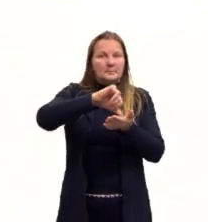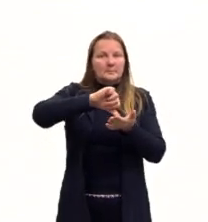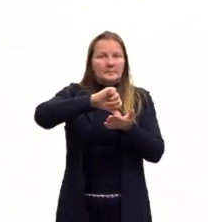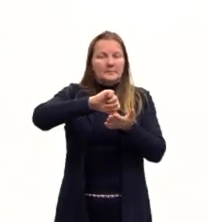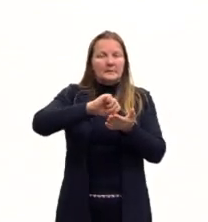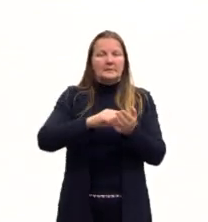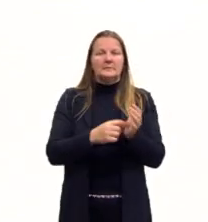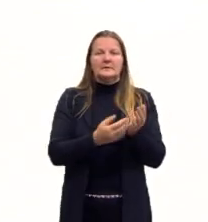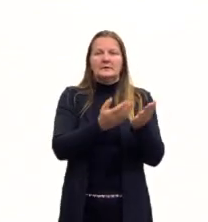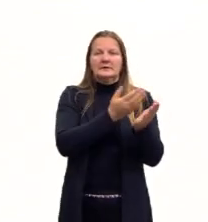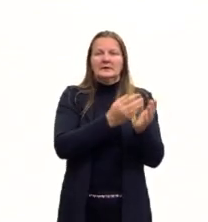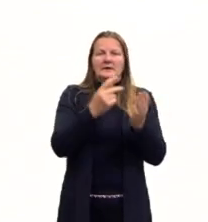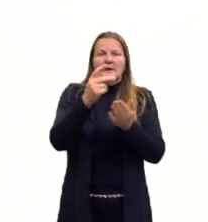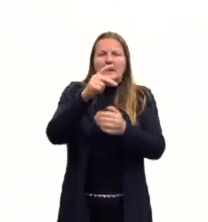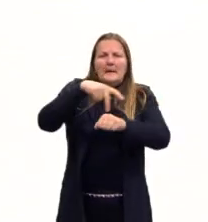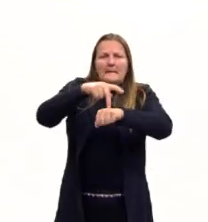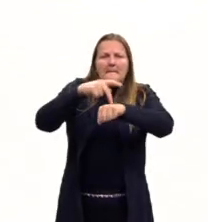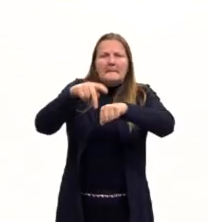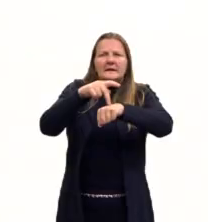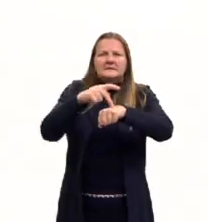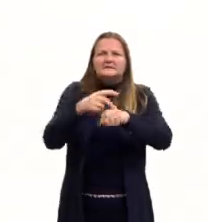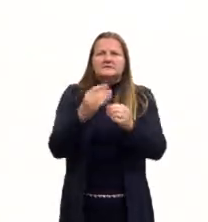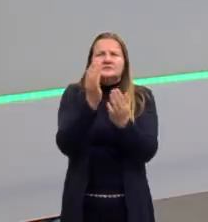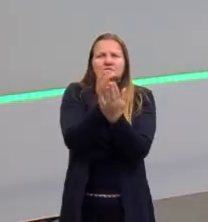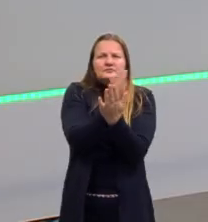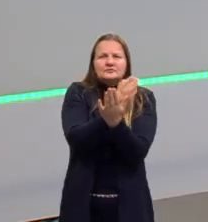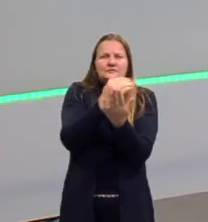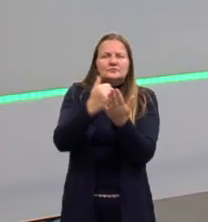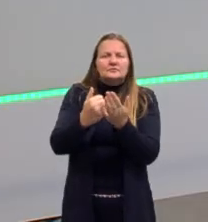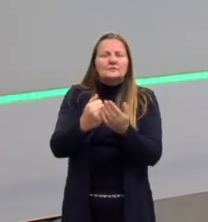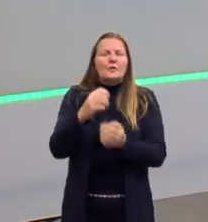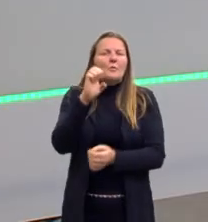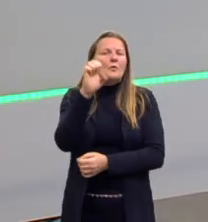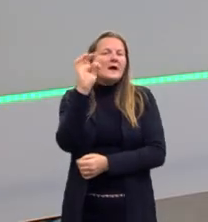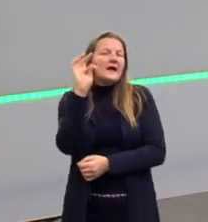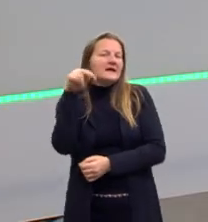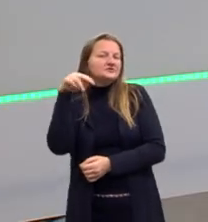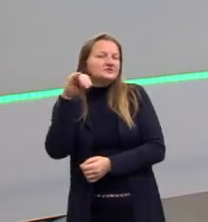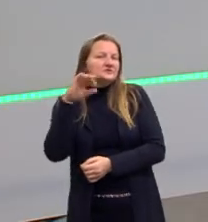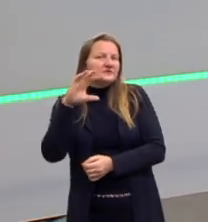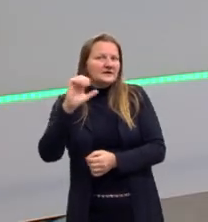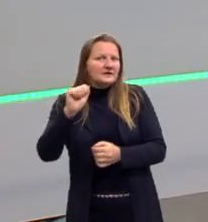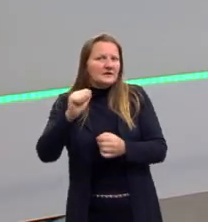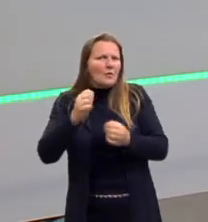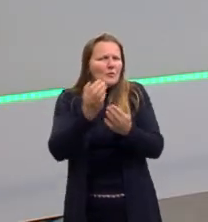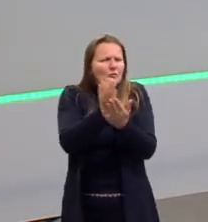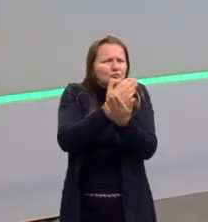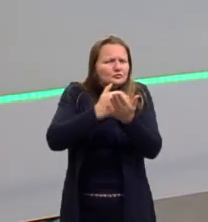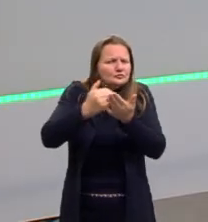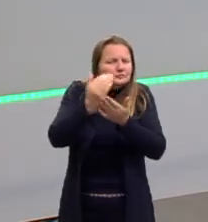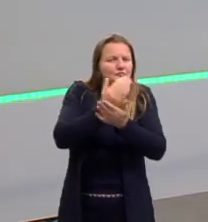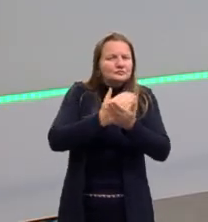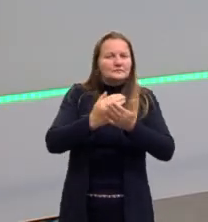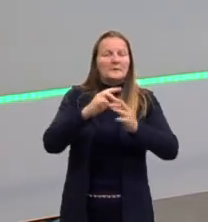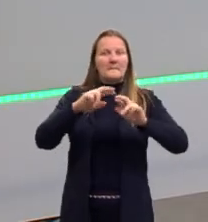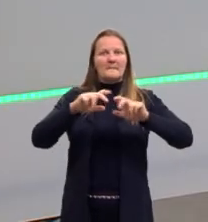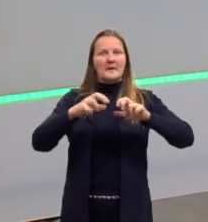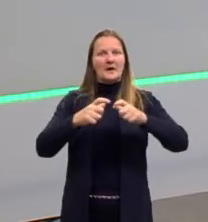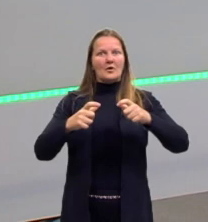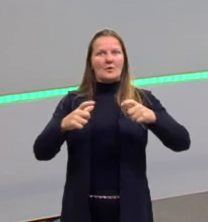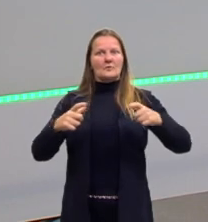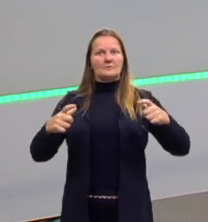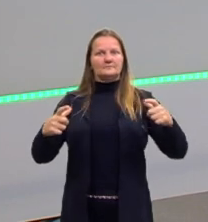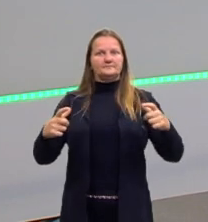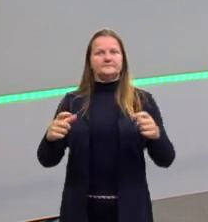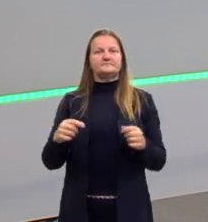mapa anterior dos países mais eu trago a divisão étnica da África essa divisão étnica é muito maior né